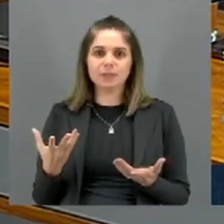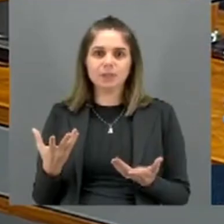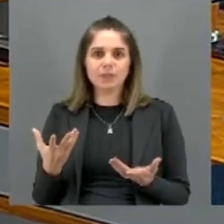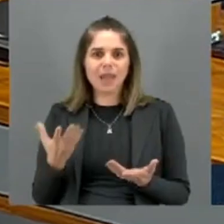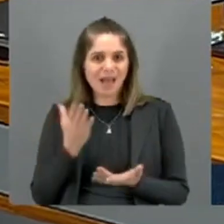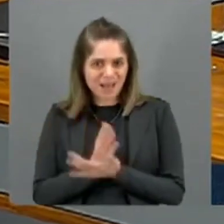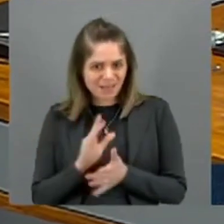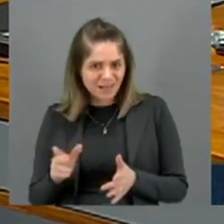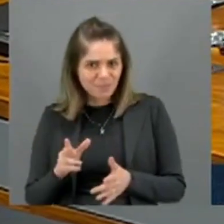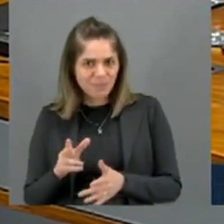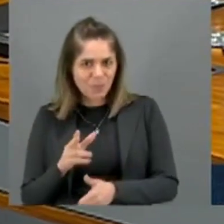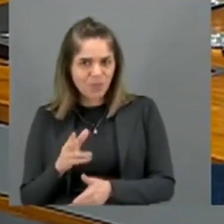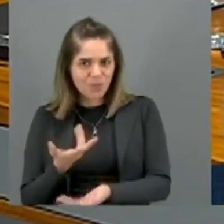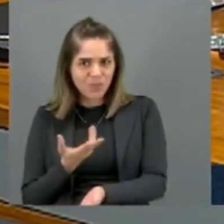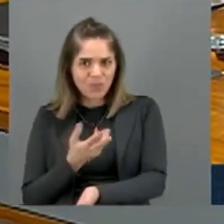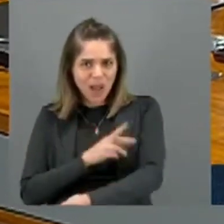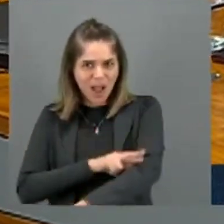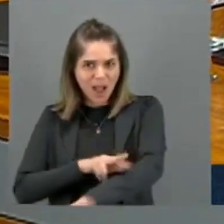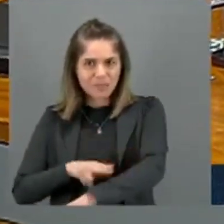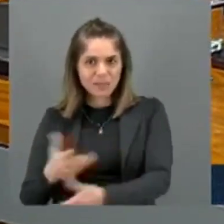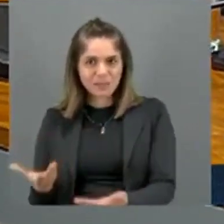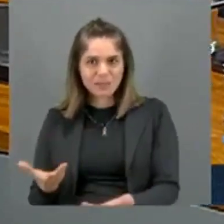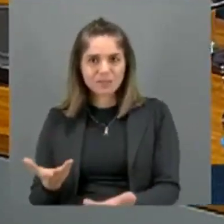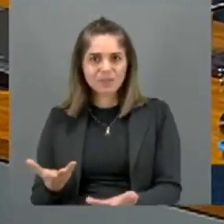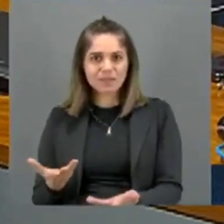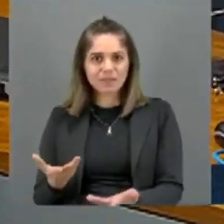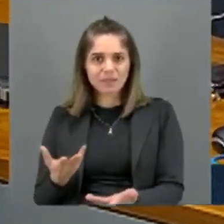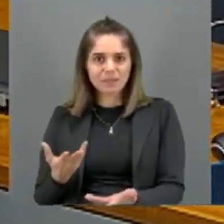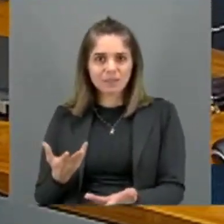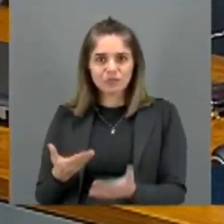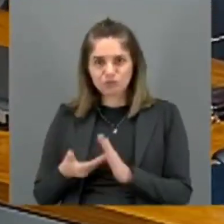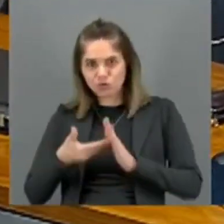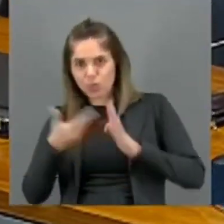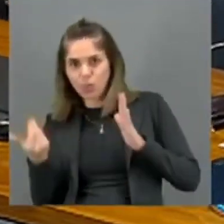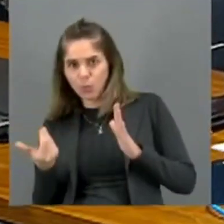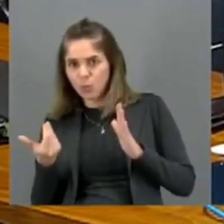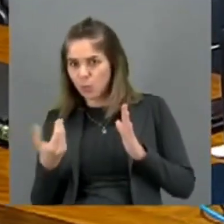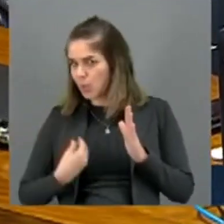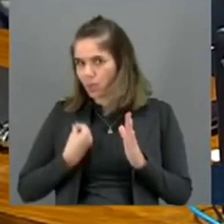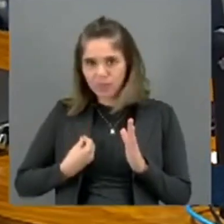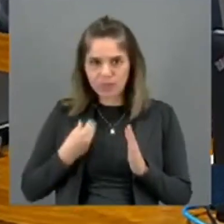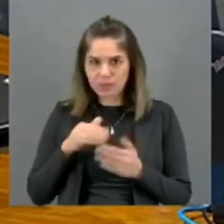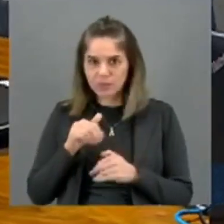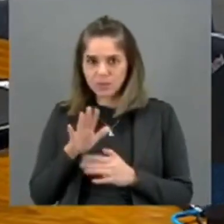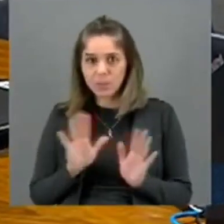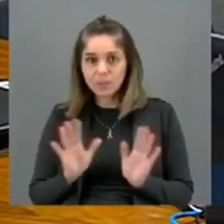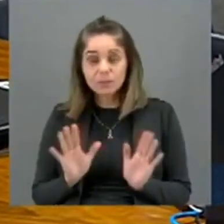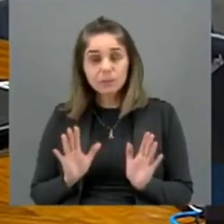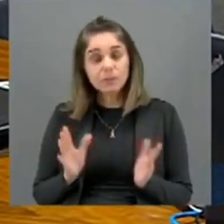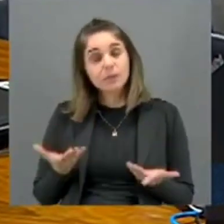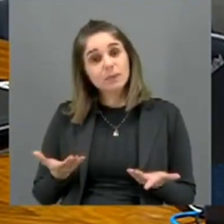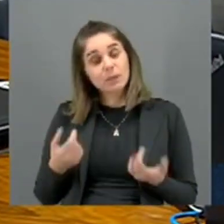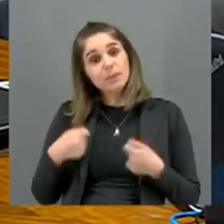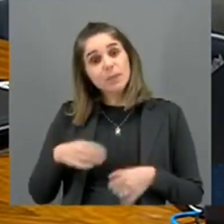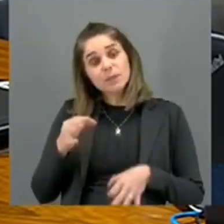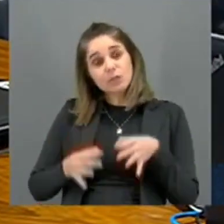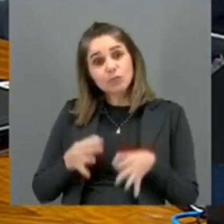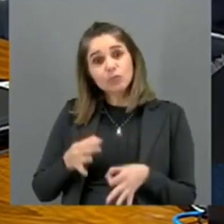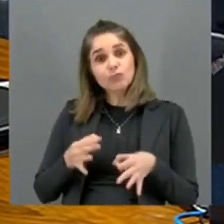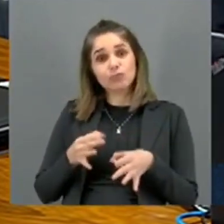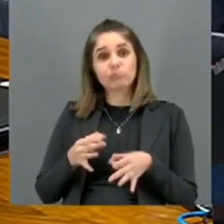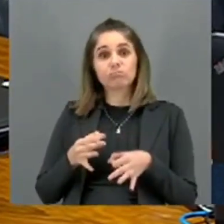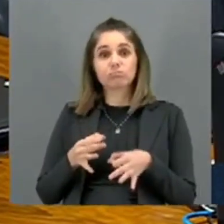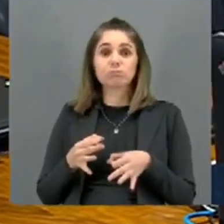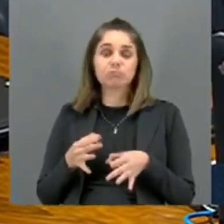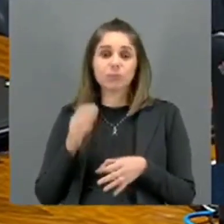podemos chamar assim, de pardos, para beneficiar justamente. A gente está sendo aqui, Humberto, país justo, justos com os